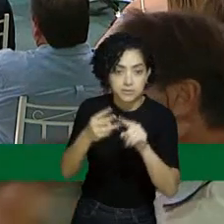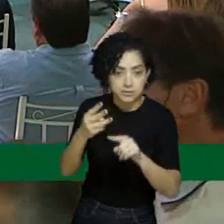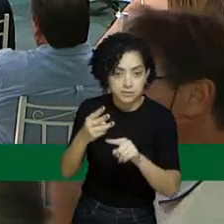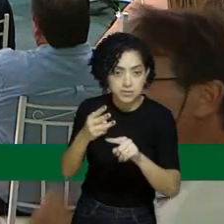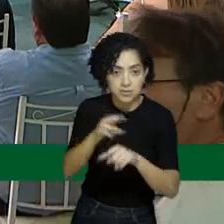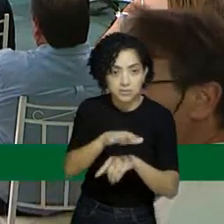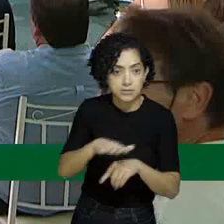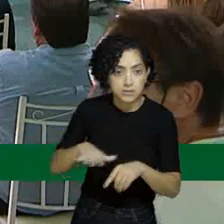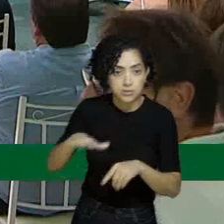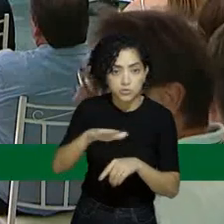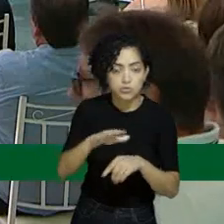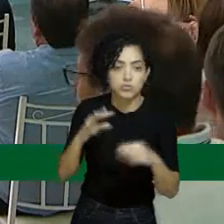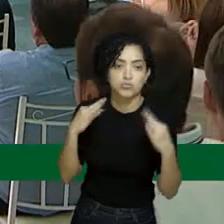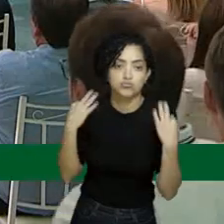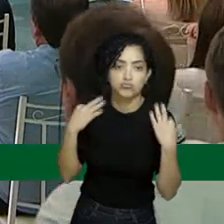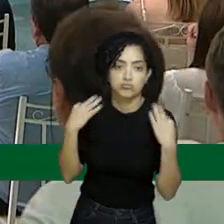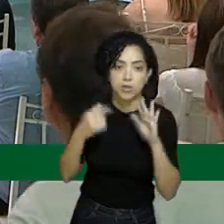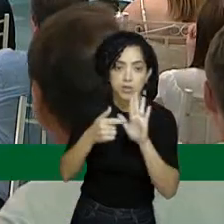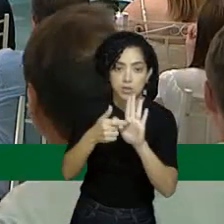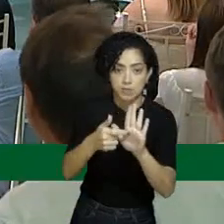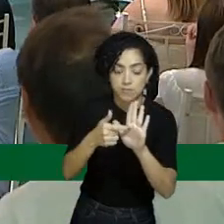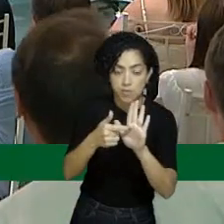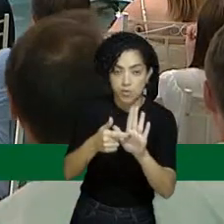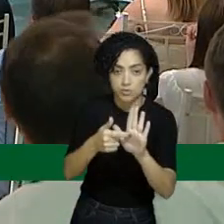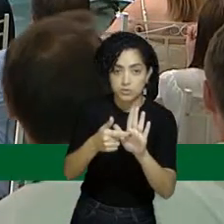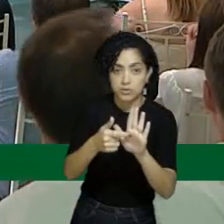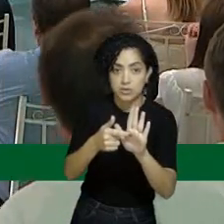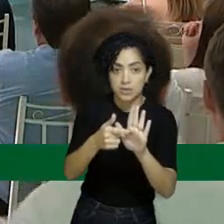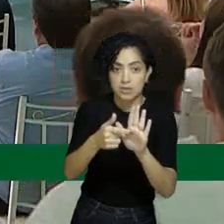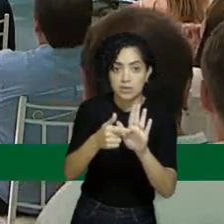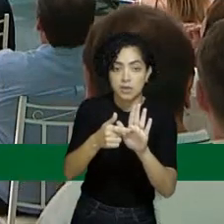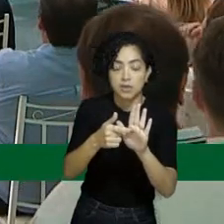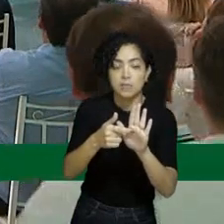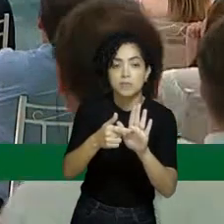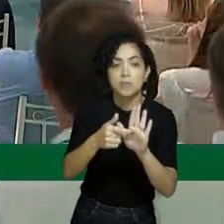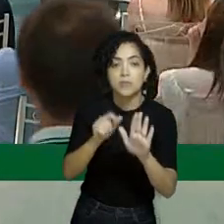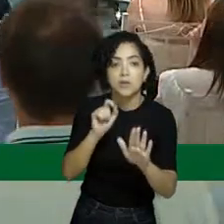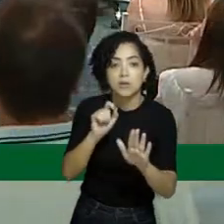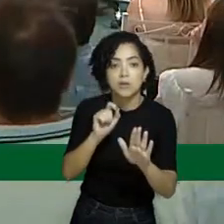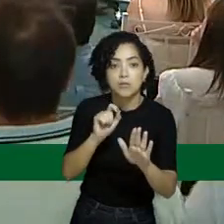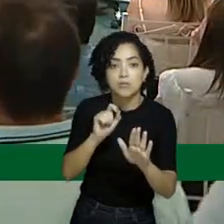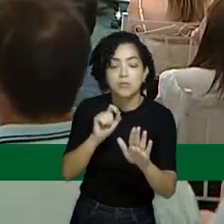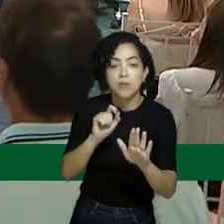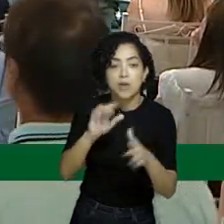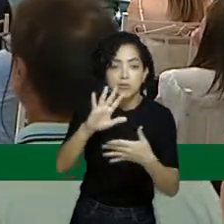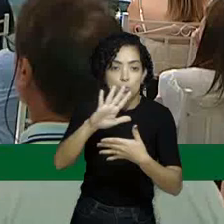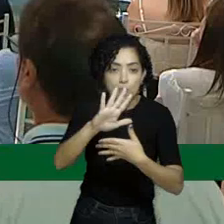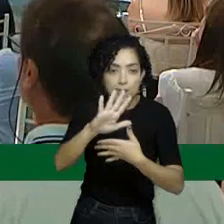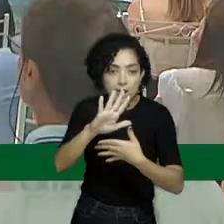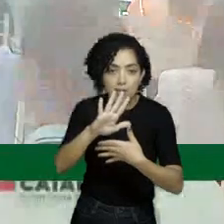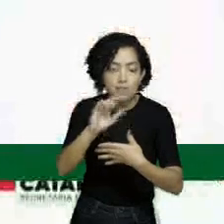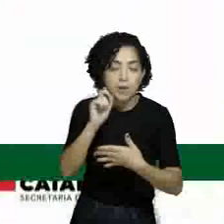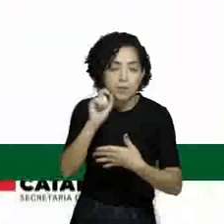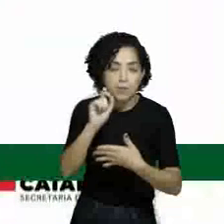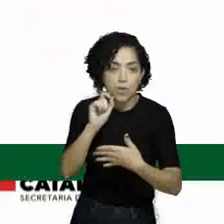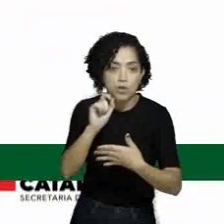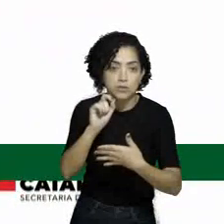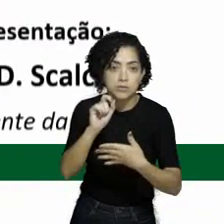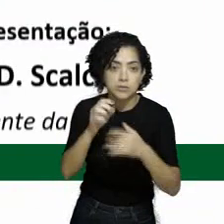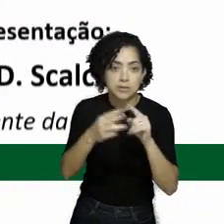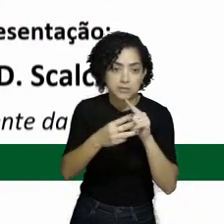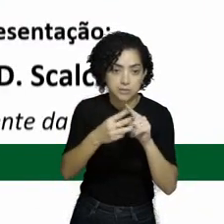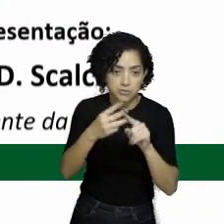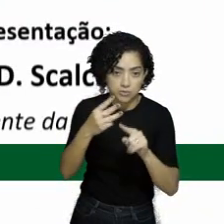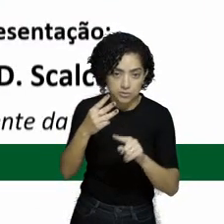aí no telão. No mapa do turismo, então dá para vocês acompanharem bem lá, que envolve as três regiões